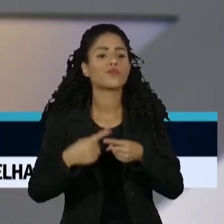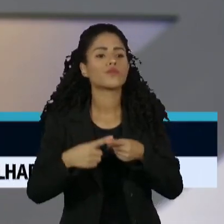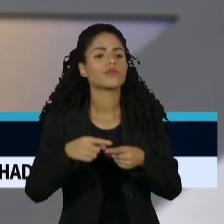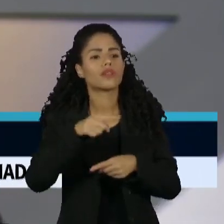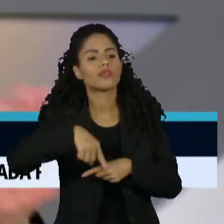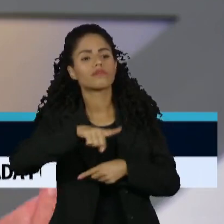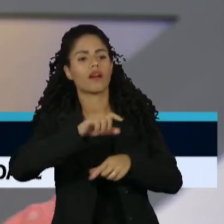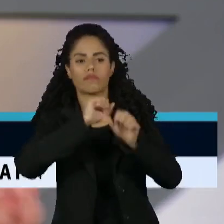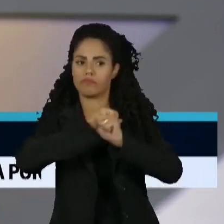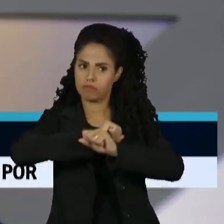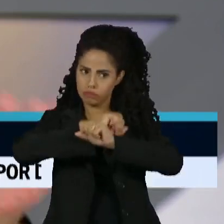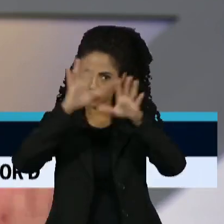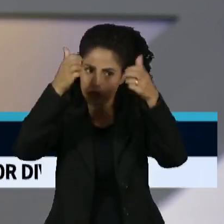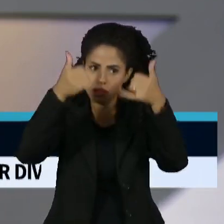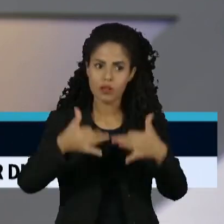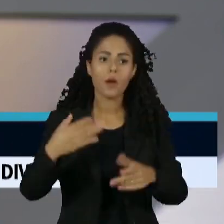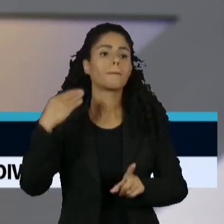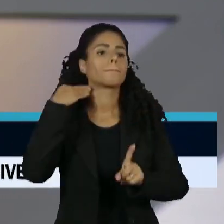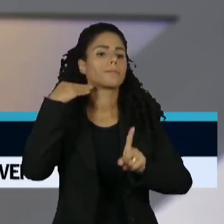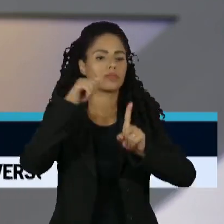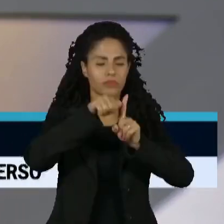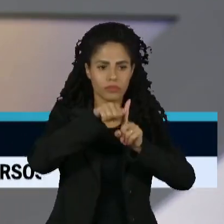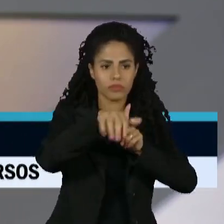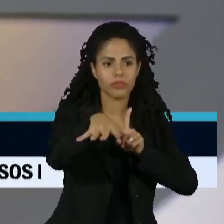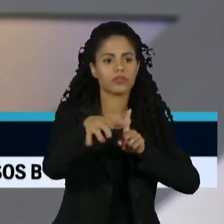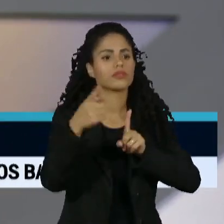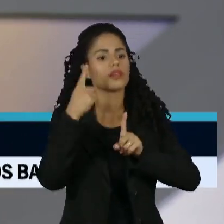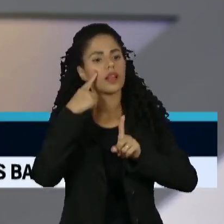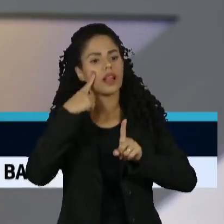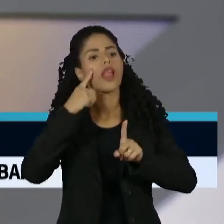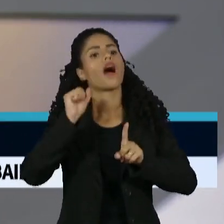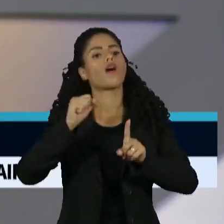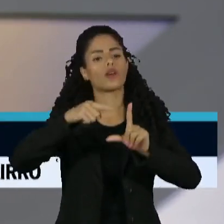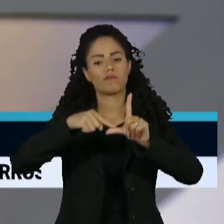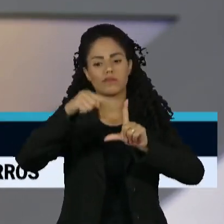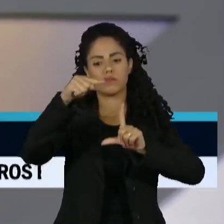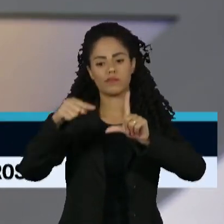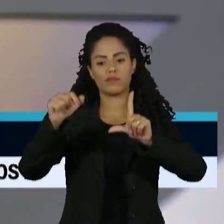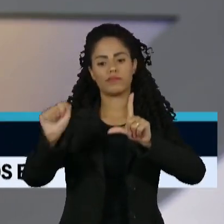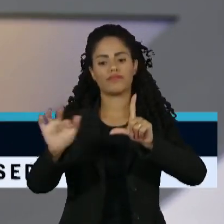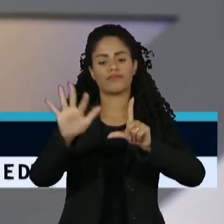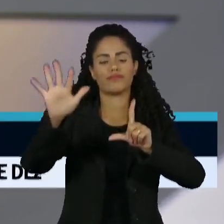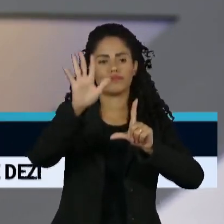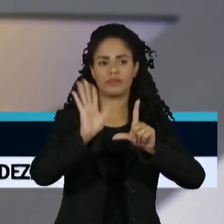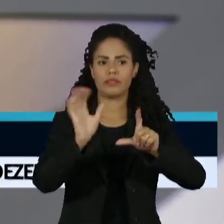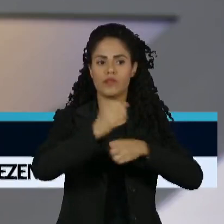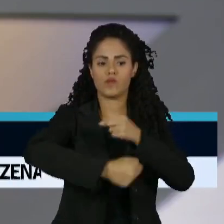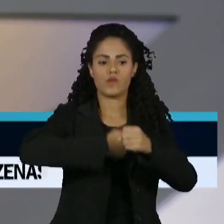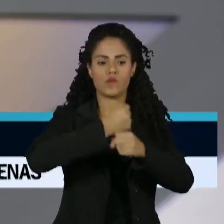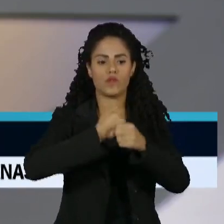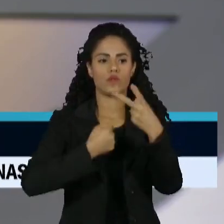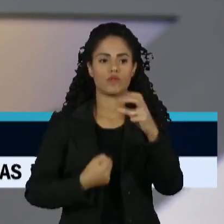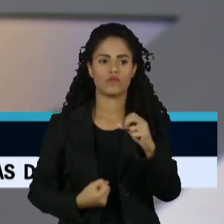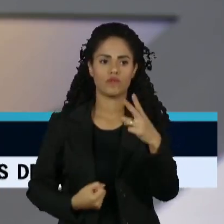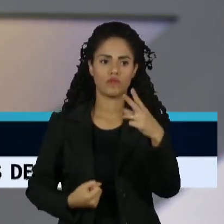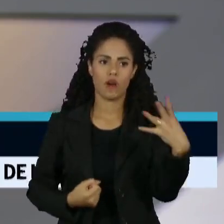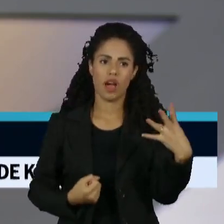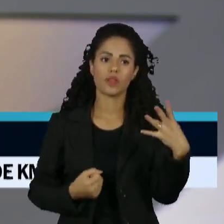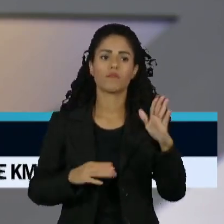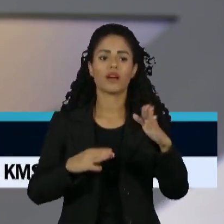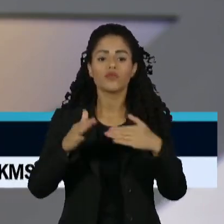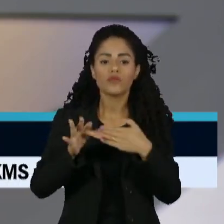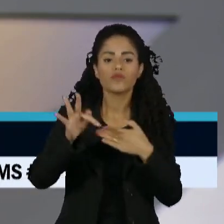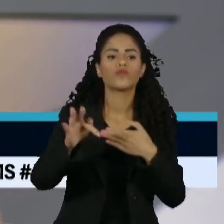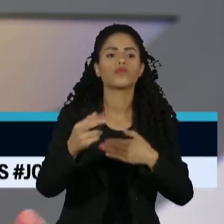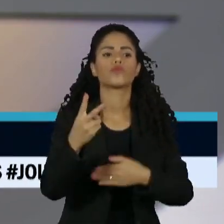está muito claro que o Banco Central não está buscando trazer a inflação de volta para a meta em 2024, mas em 2025. Então,